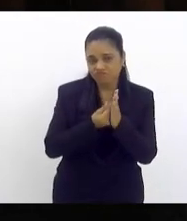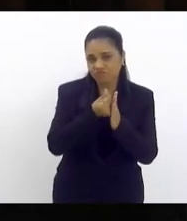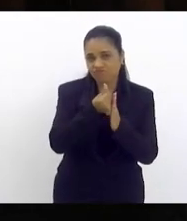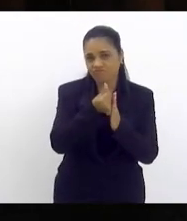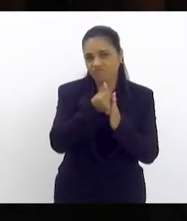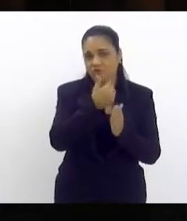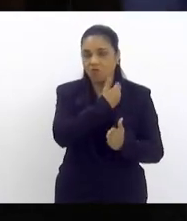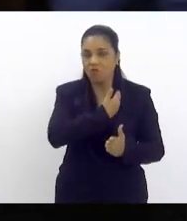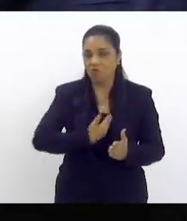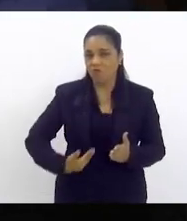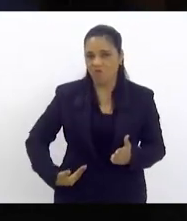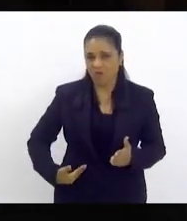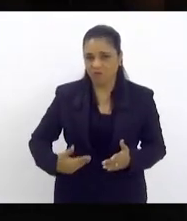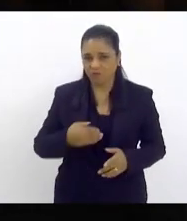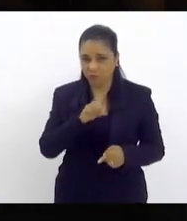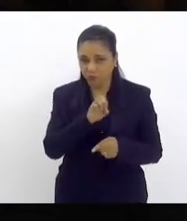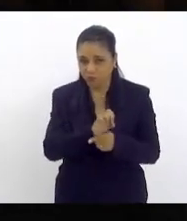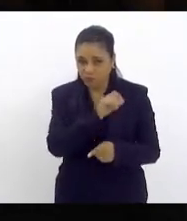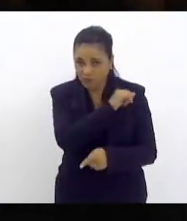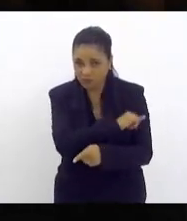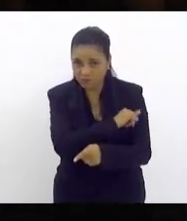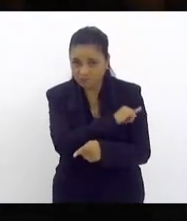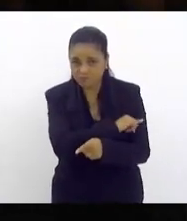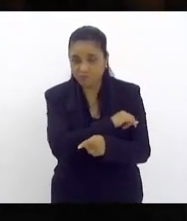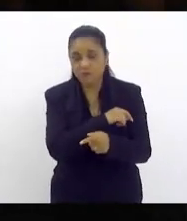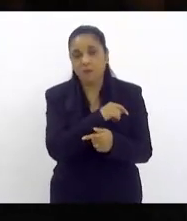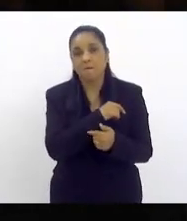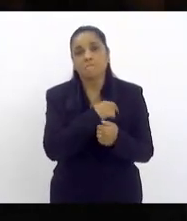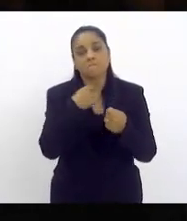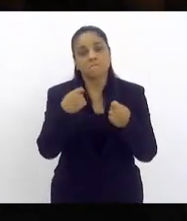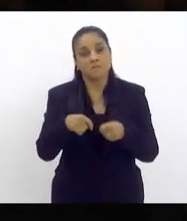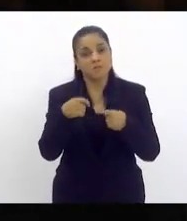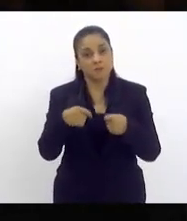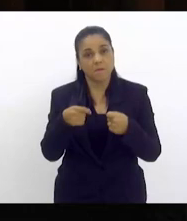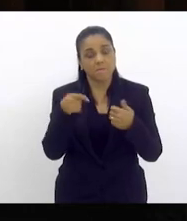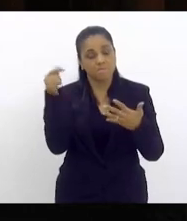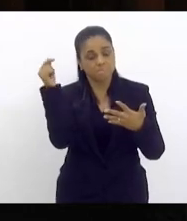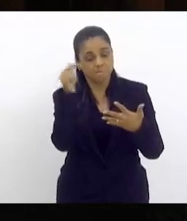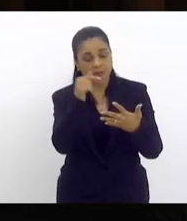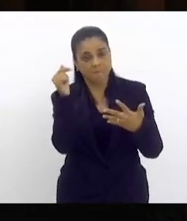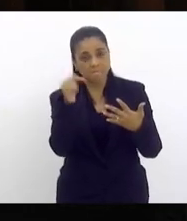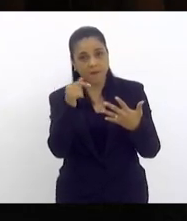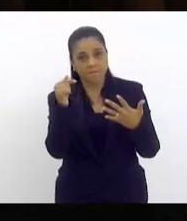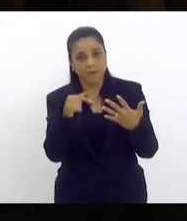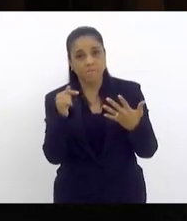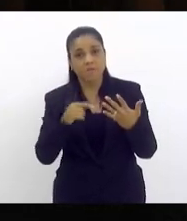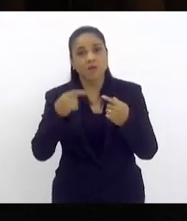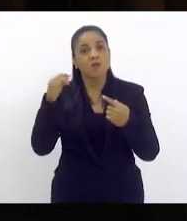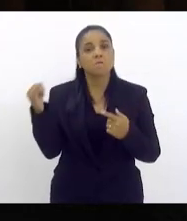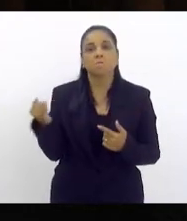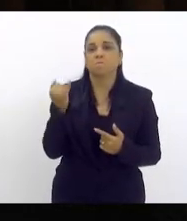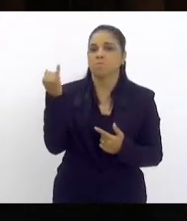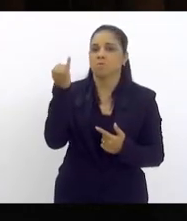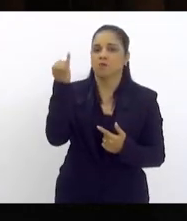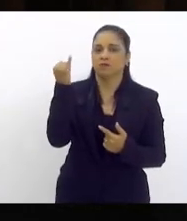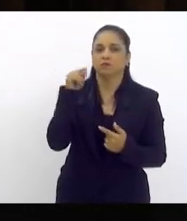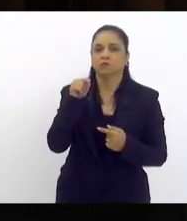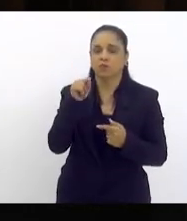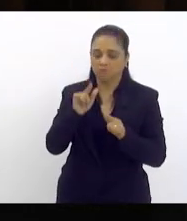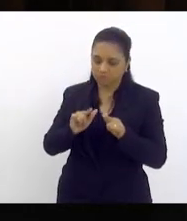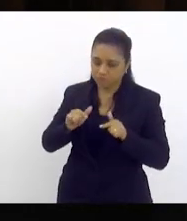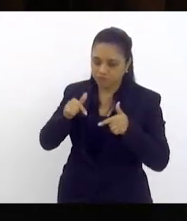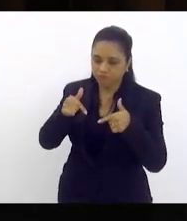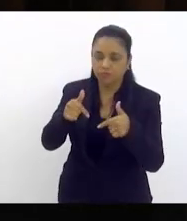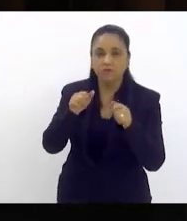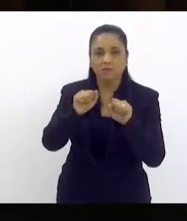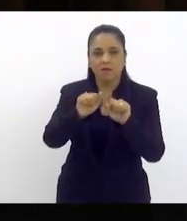E aí a gente precisa apontar para algumas coisas que são essenciais e iniciativas dessa